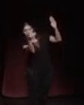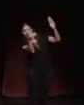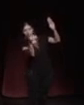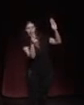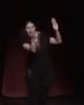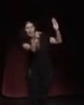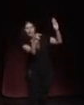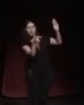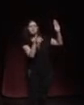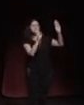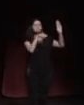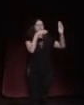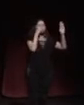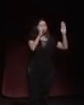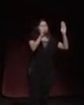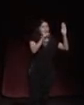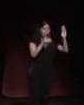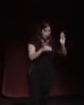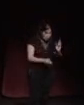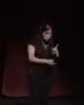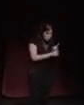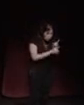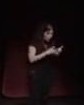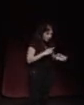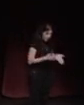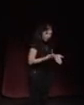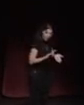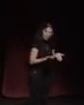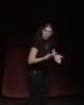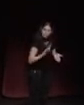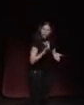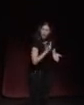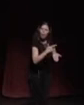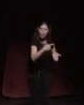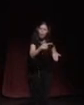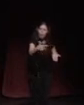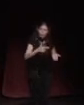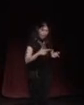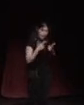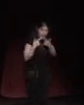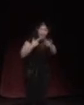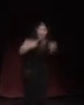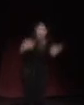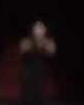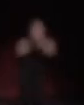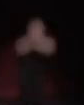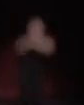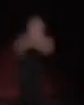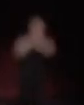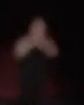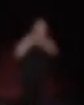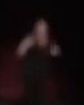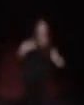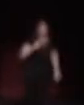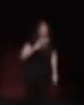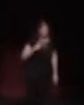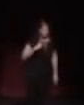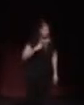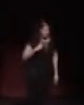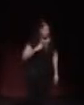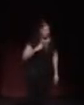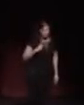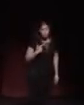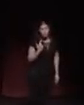muito profunda. Eles descobrem que a linguagem tem um sentido para as crianças. Outra situação muito comum é quando os pais vão